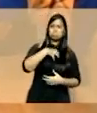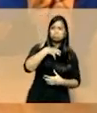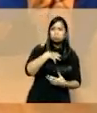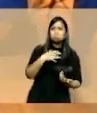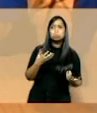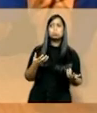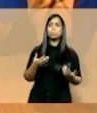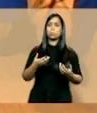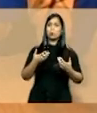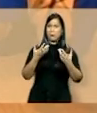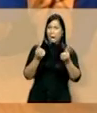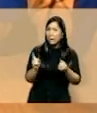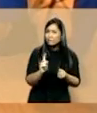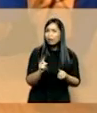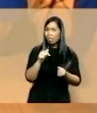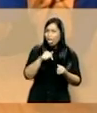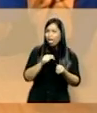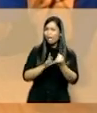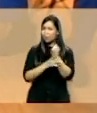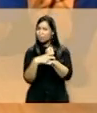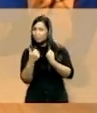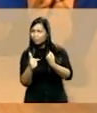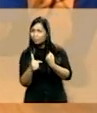forma, intolerância é insegurança?